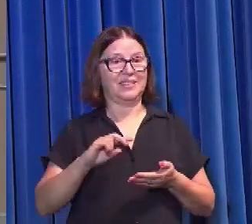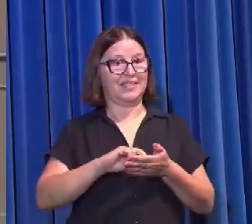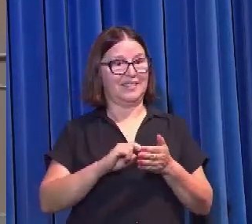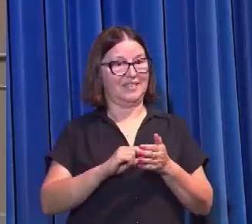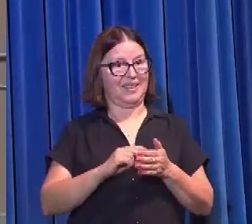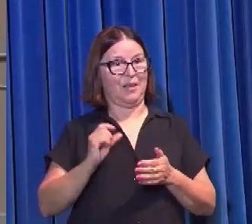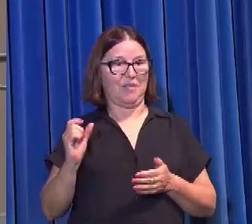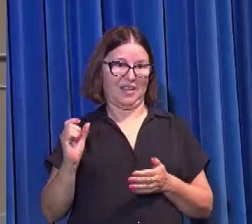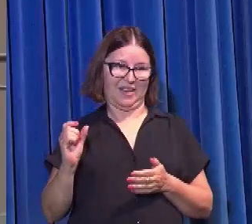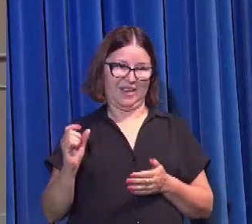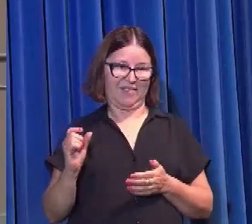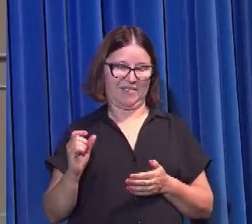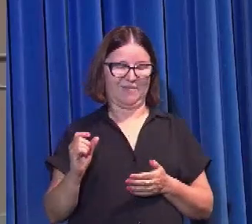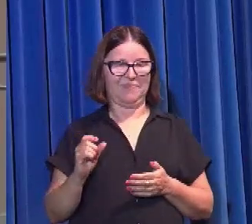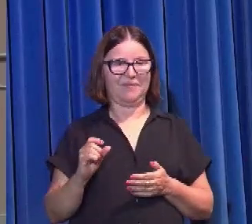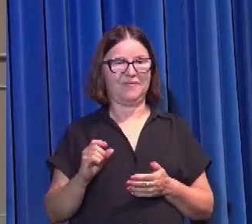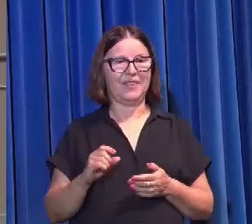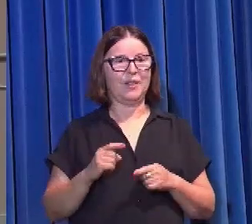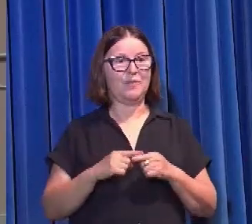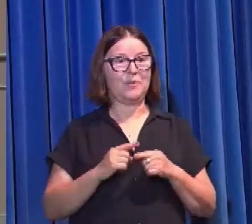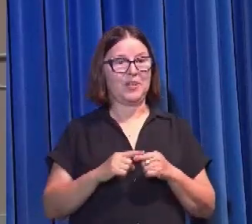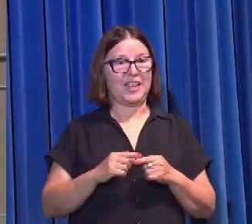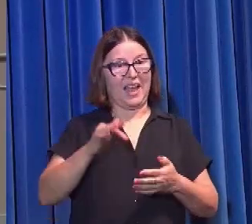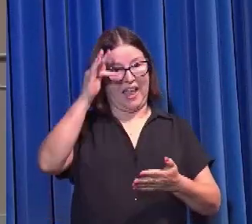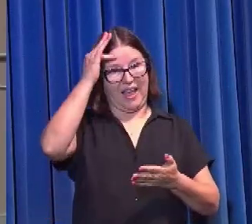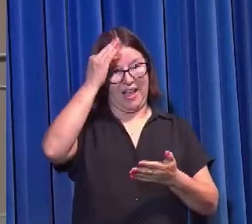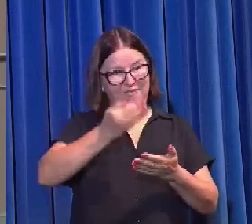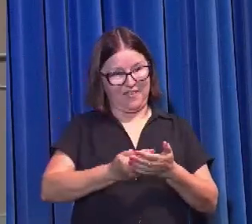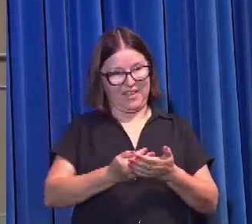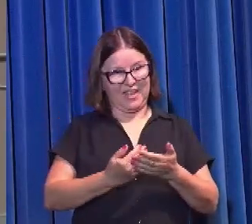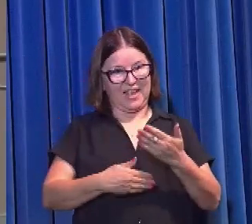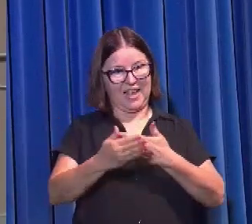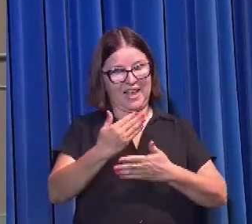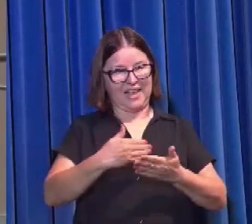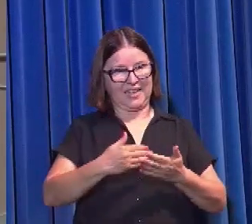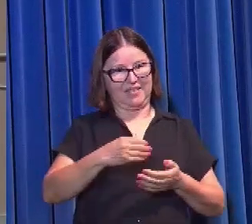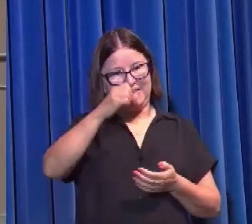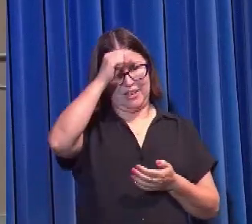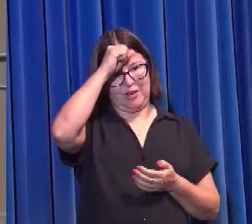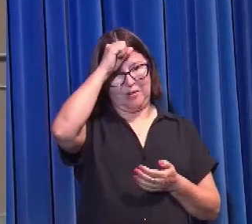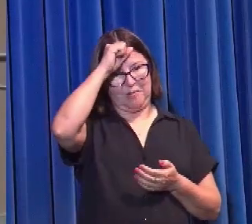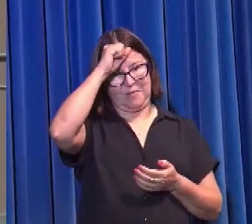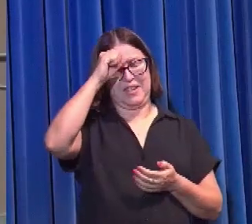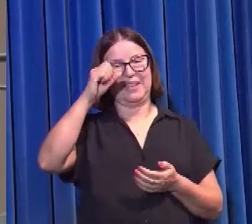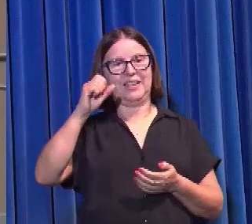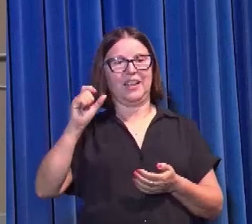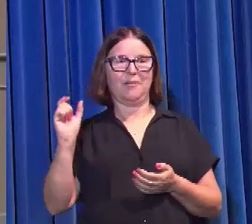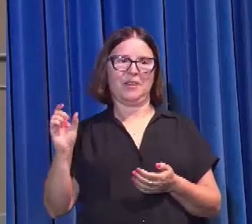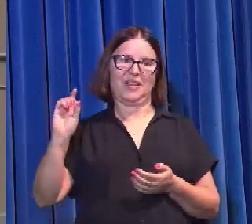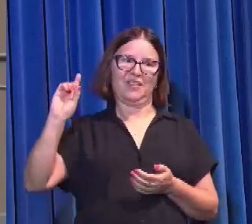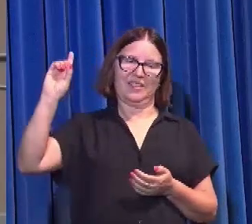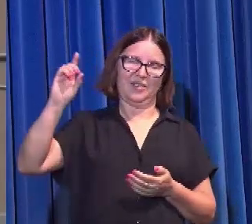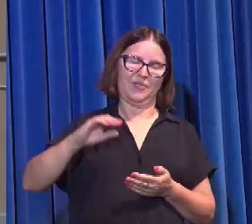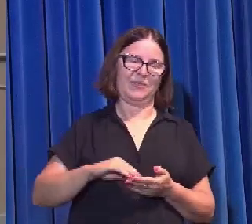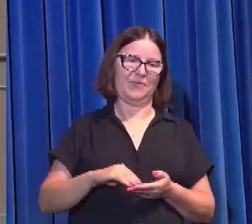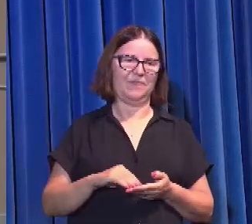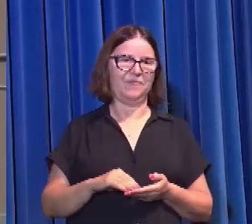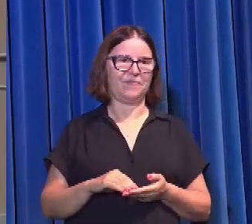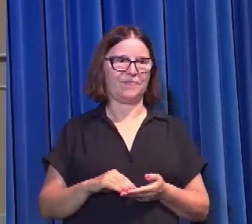vem da palavra. Porque Deus opera na igreja por meio, não do pregador, mas por meio da